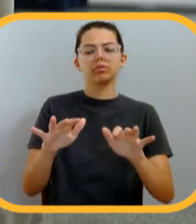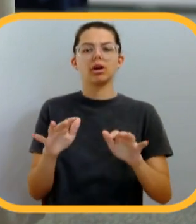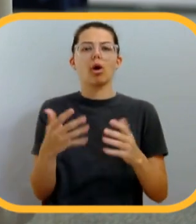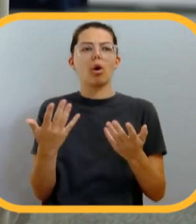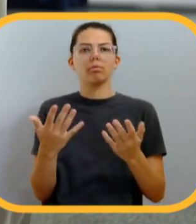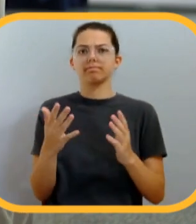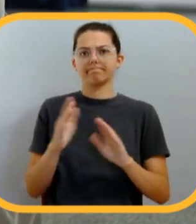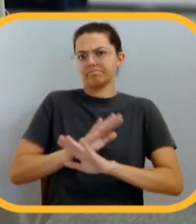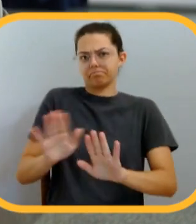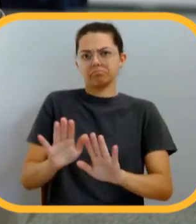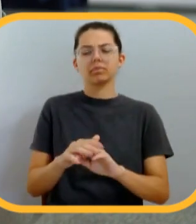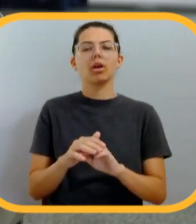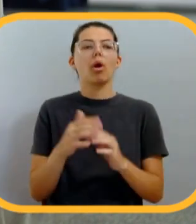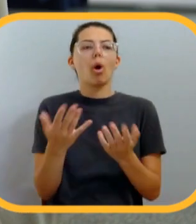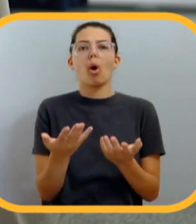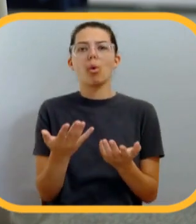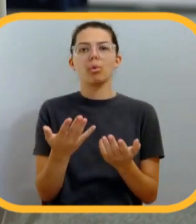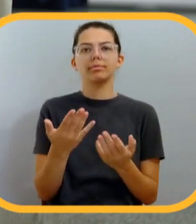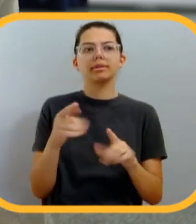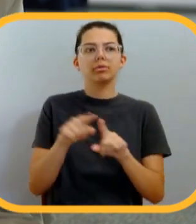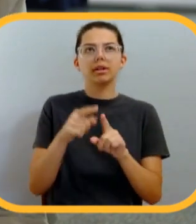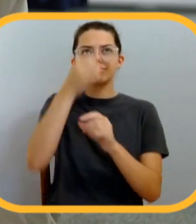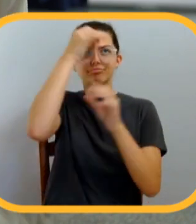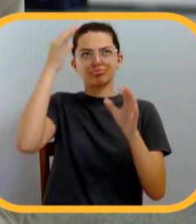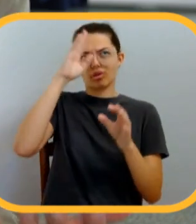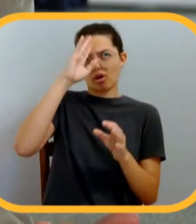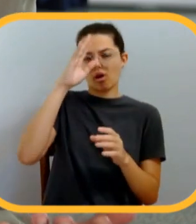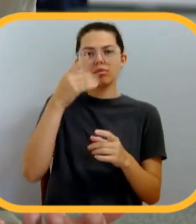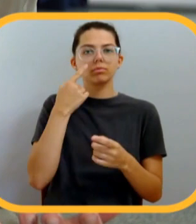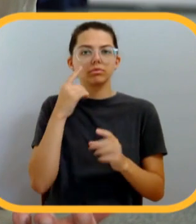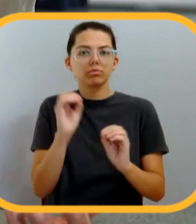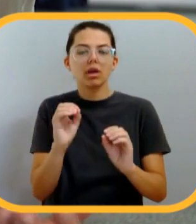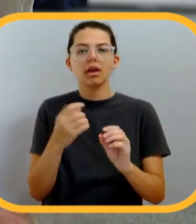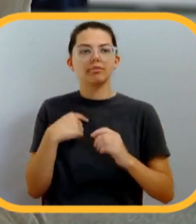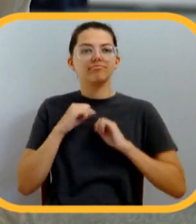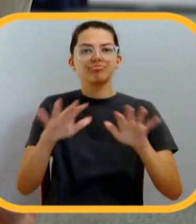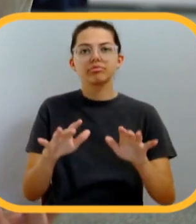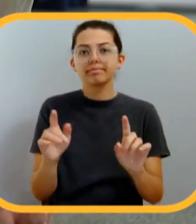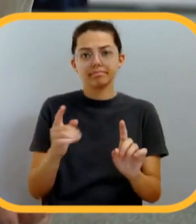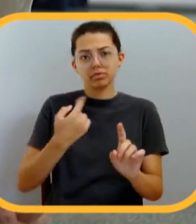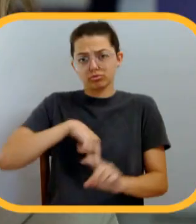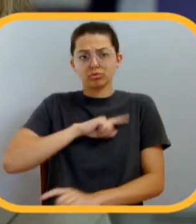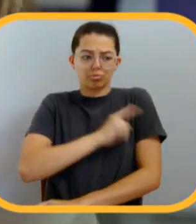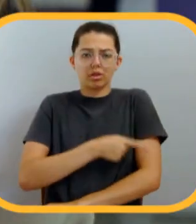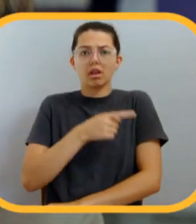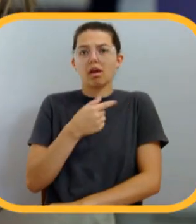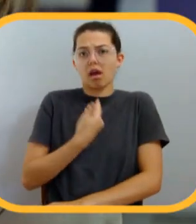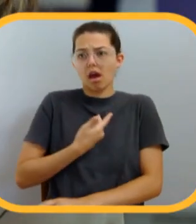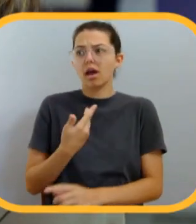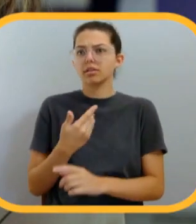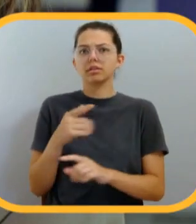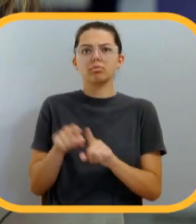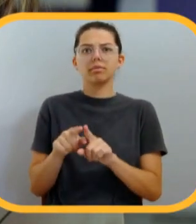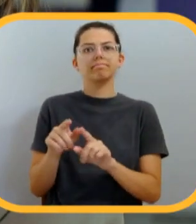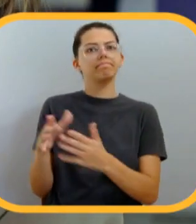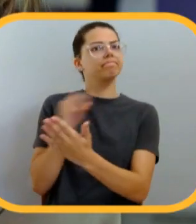ódio, ou que vão propagar preconceitos. Todos nós temos o poder, não é? Nesse sentido, e isso as tecnologias